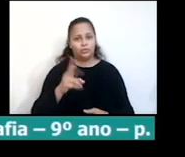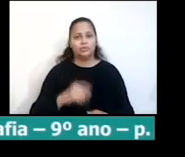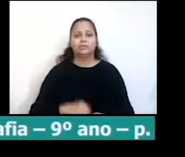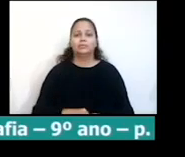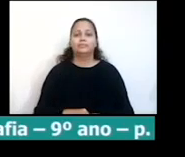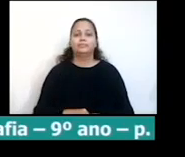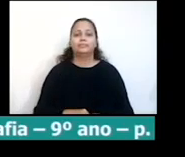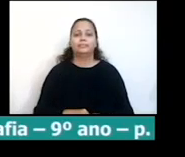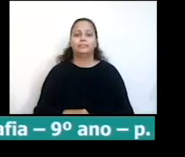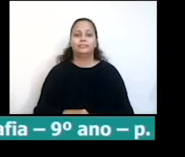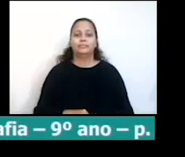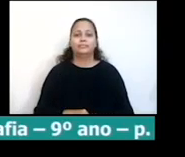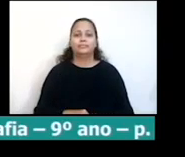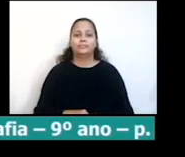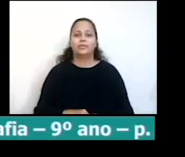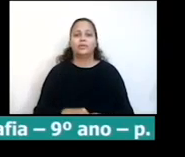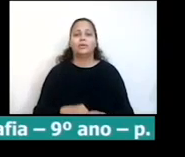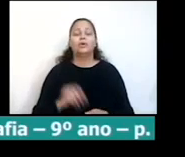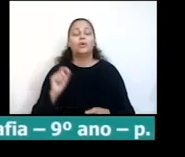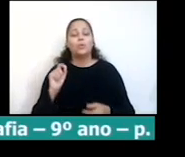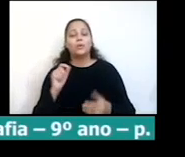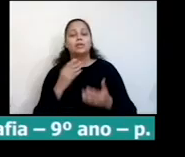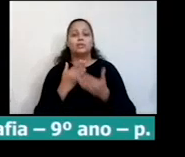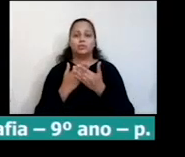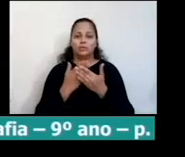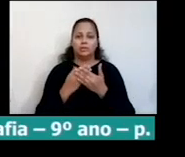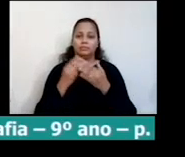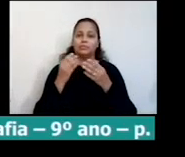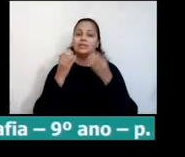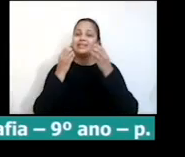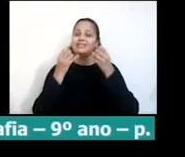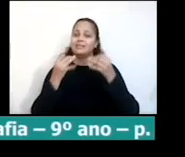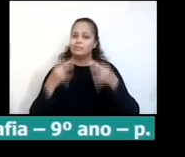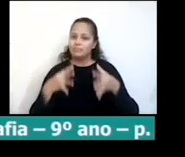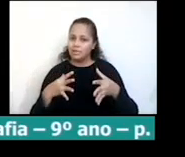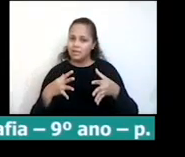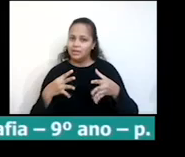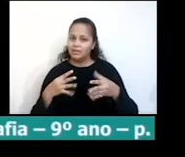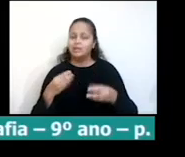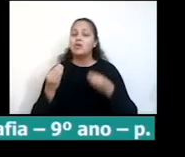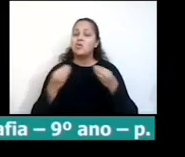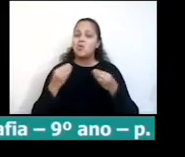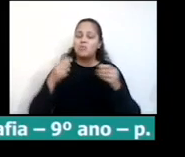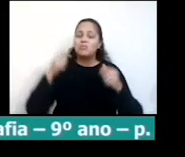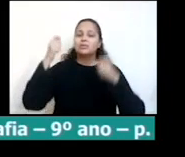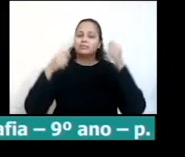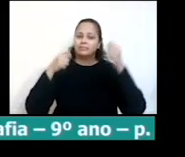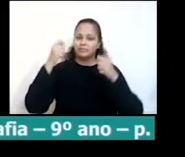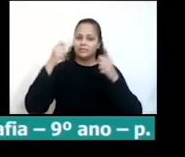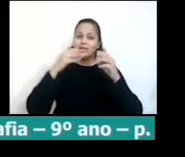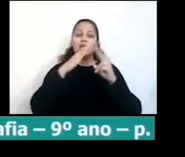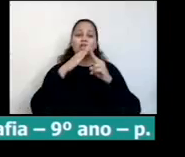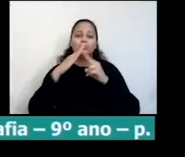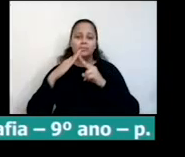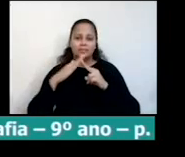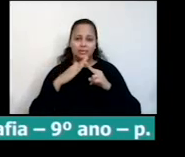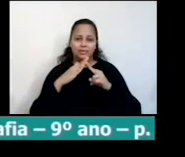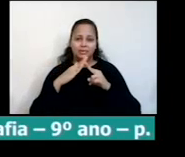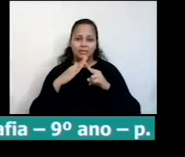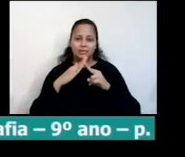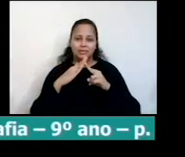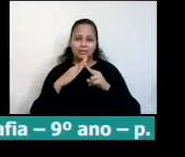Continuando aí. De acordo com o que estudamos, explique como esses processos de industrialização e